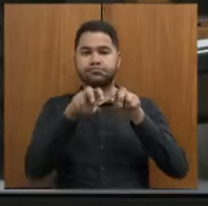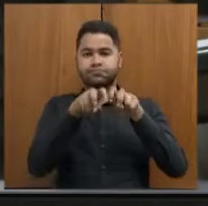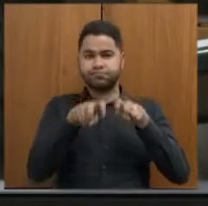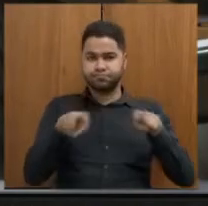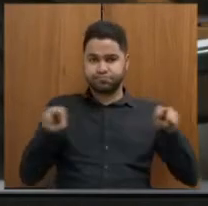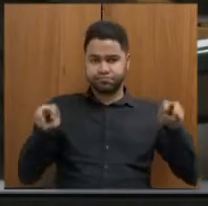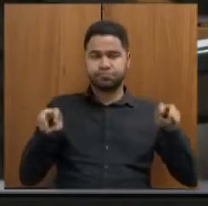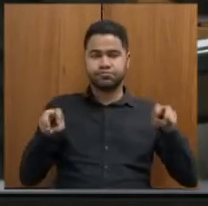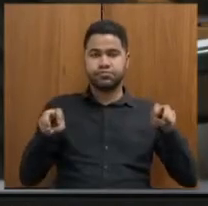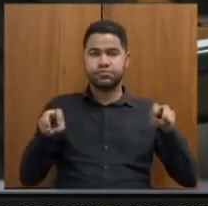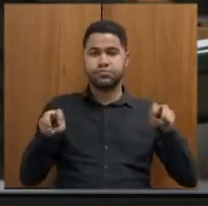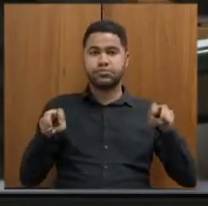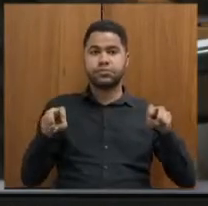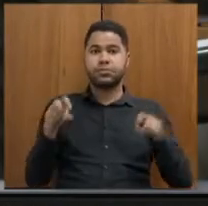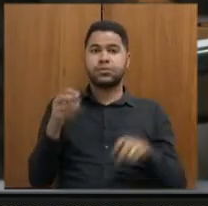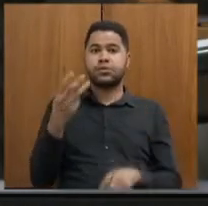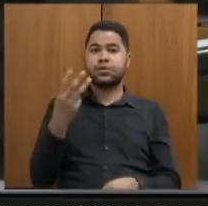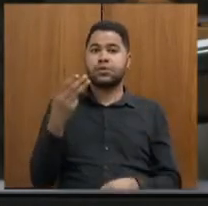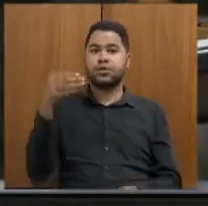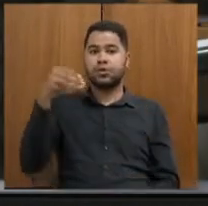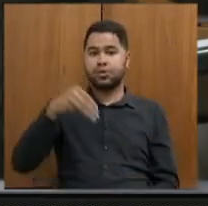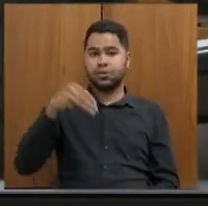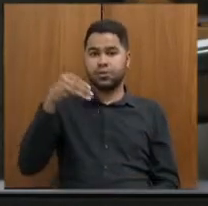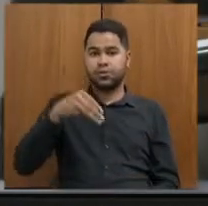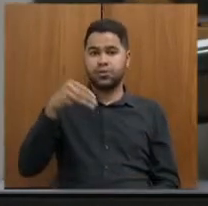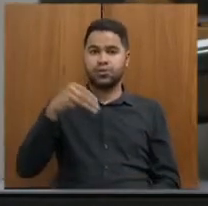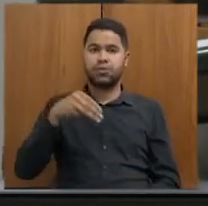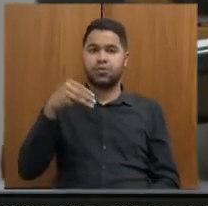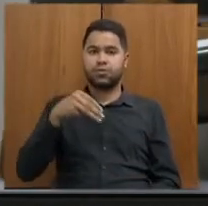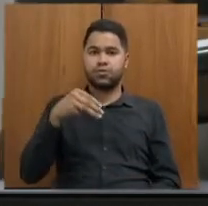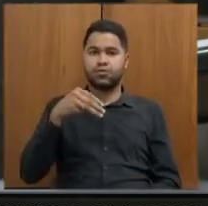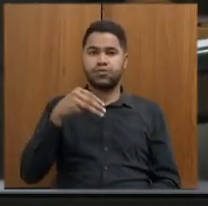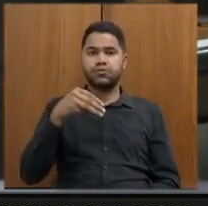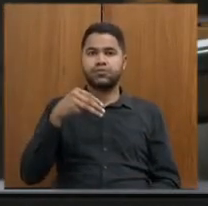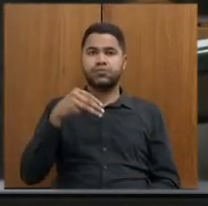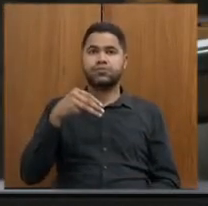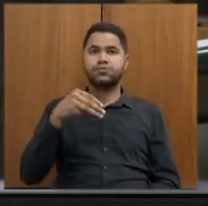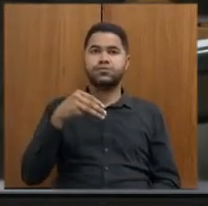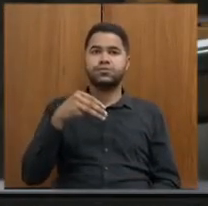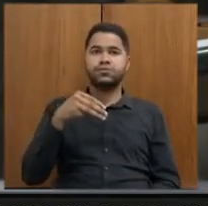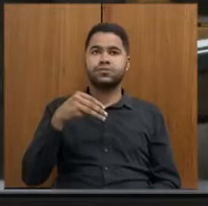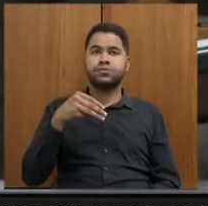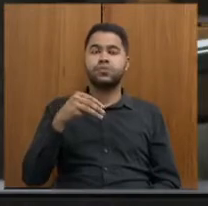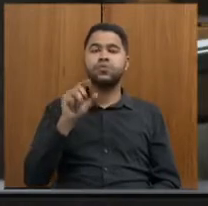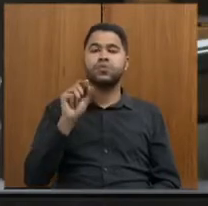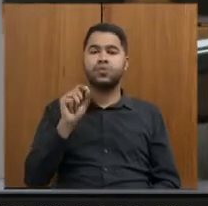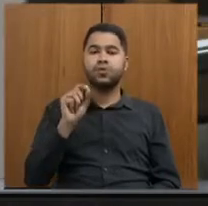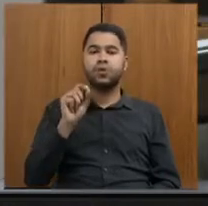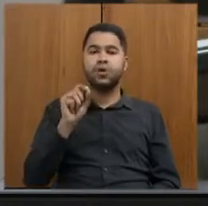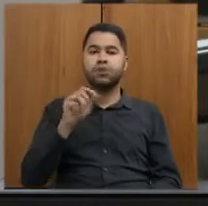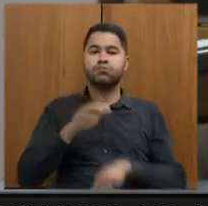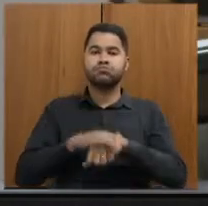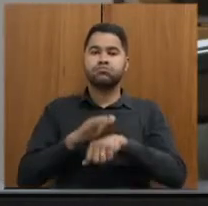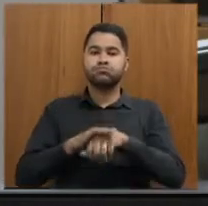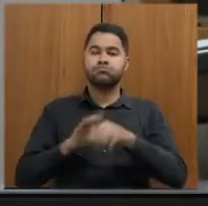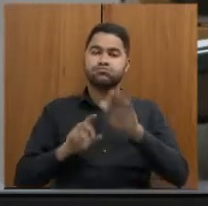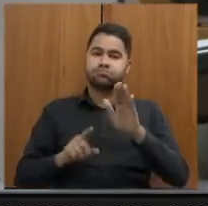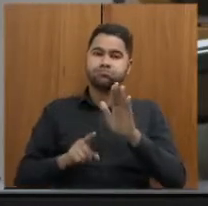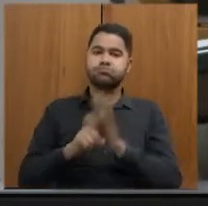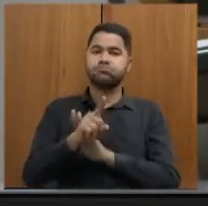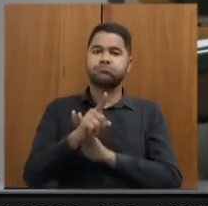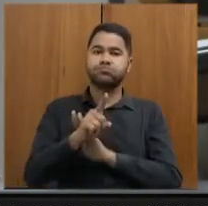onde terão 3 minutos em três minutos para a sua pergunta